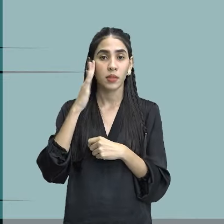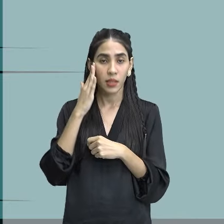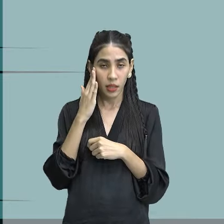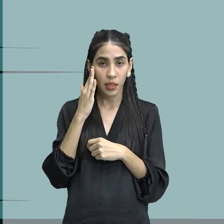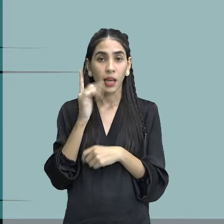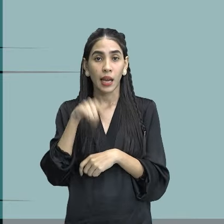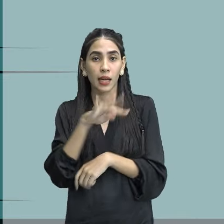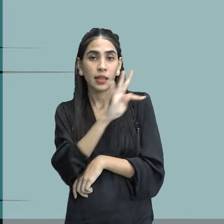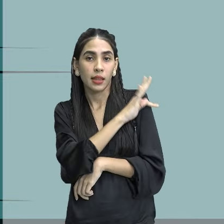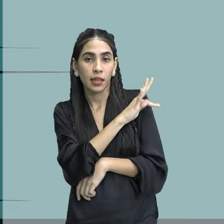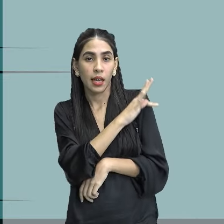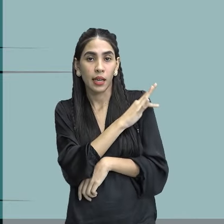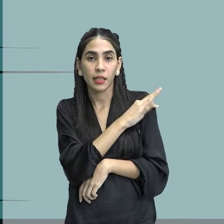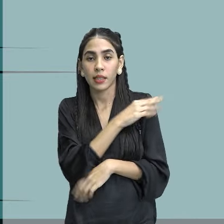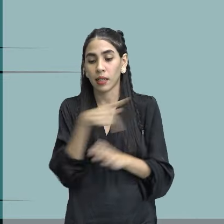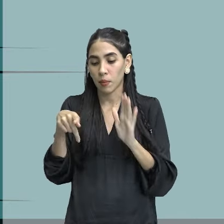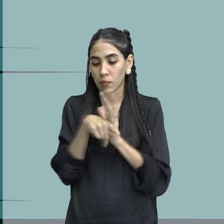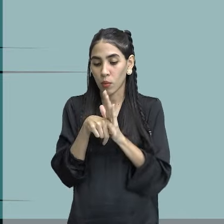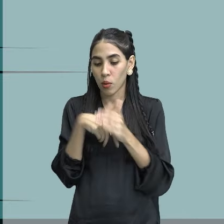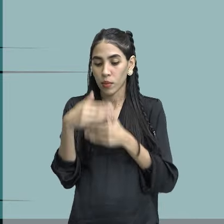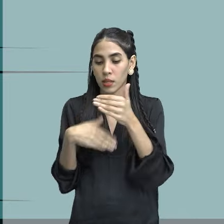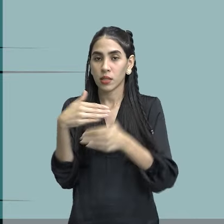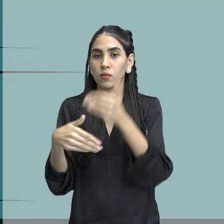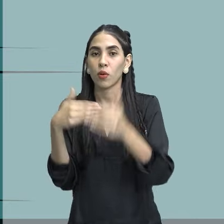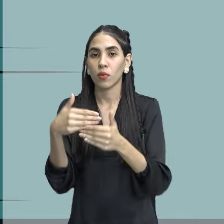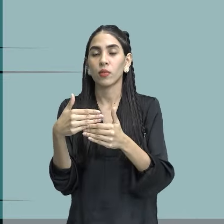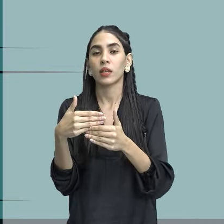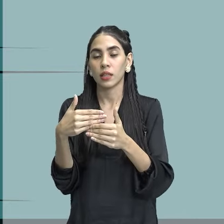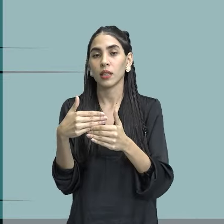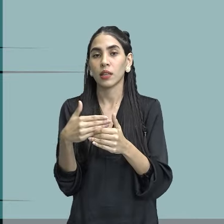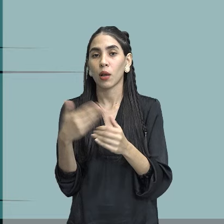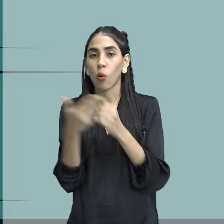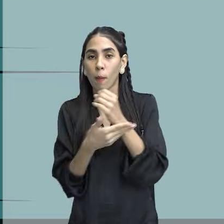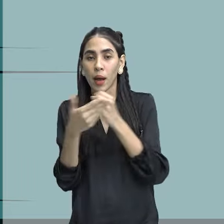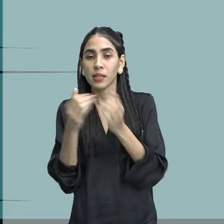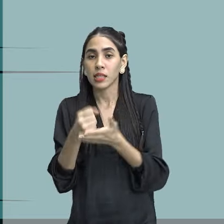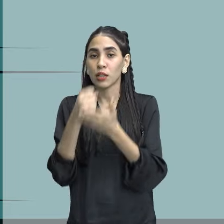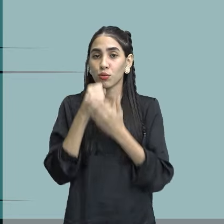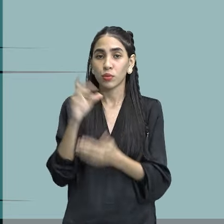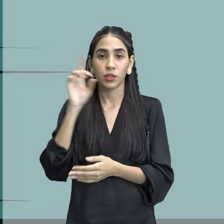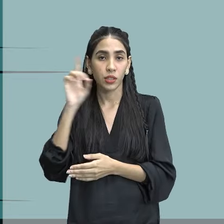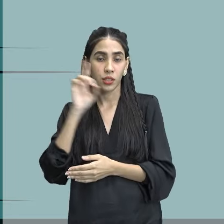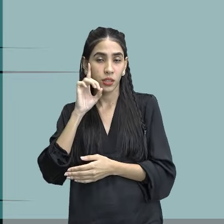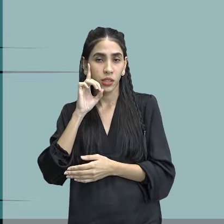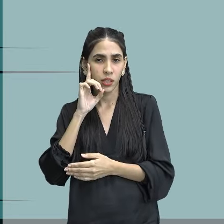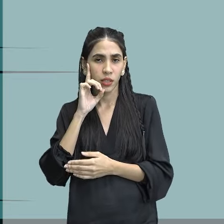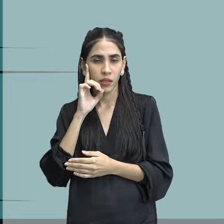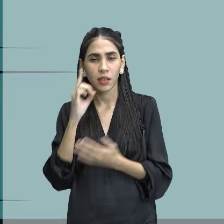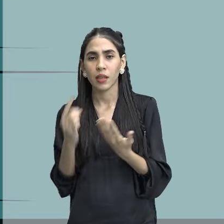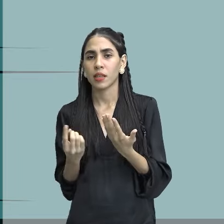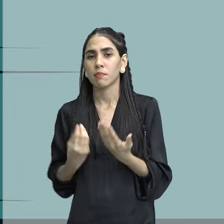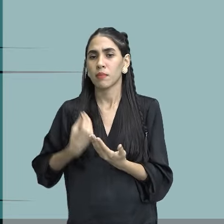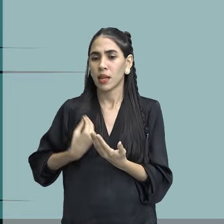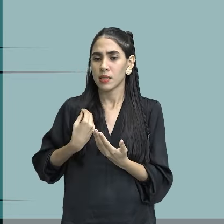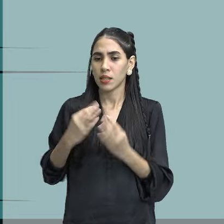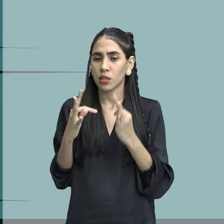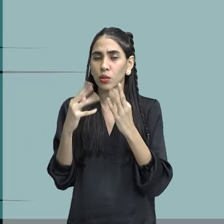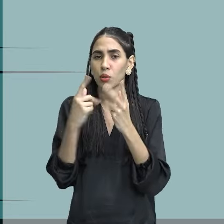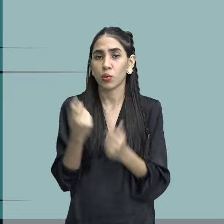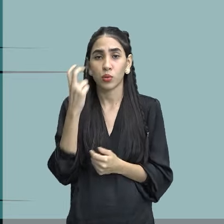técnicas desenvolvidas para ajudar no dia a dia. E elas estão presentes em todas as culturas. A